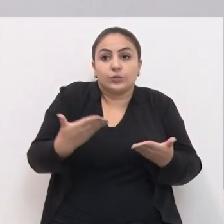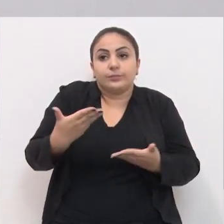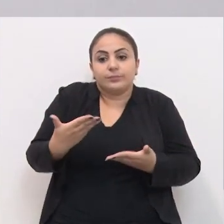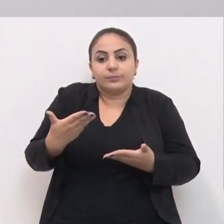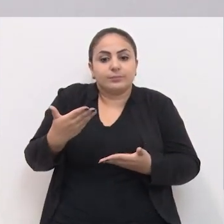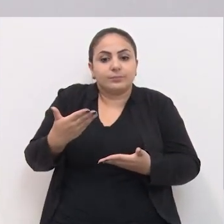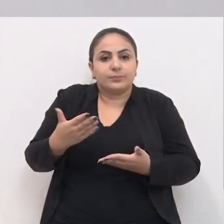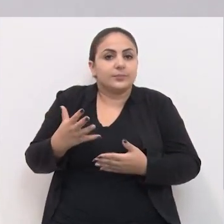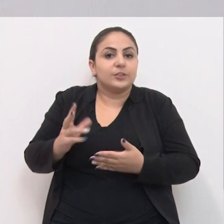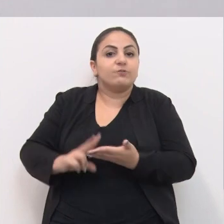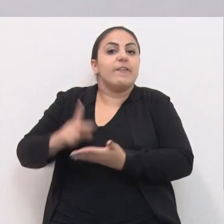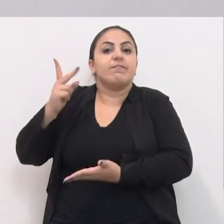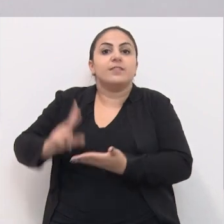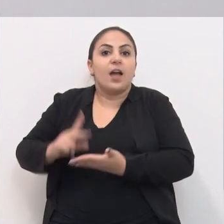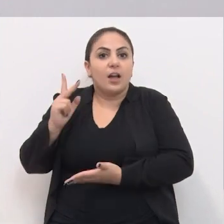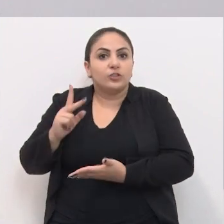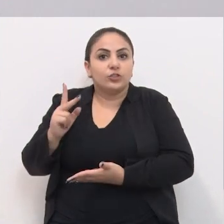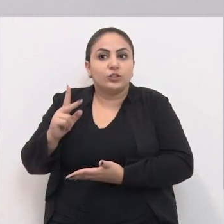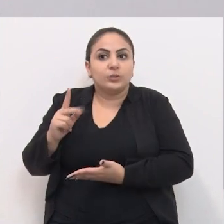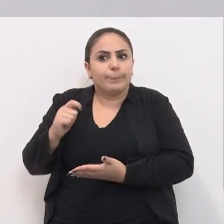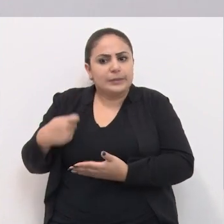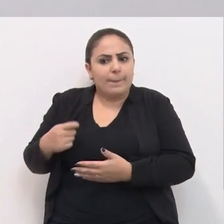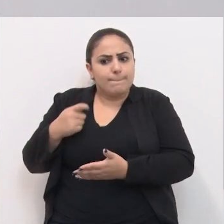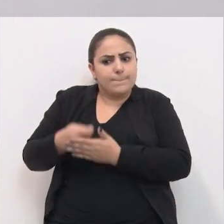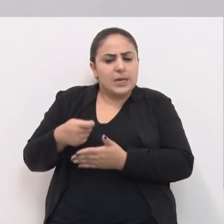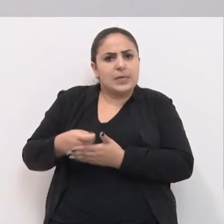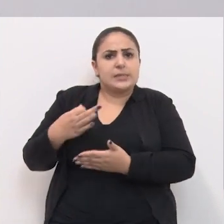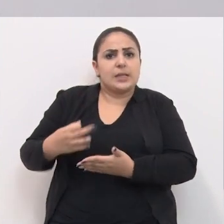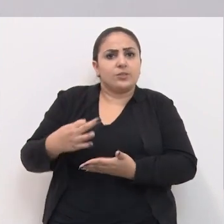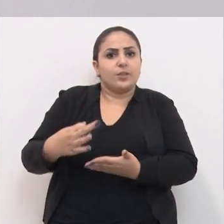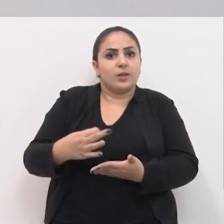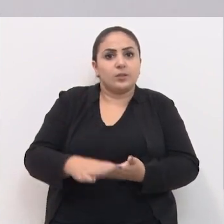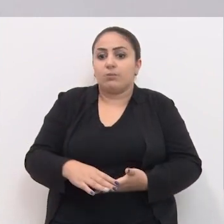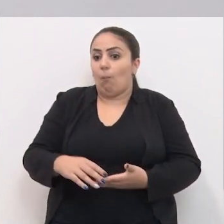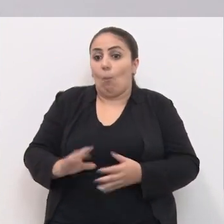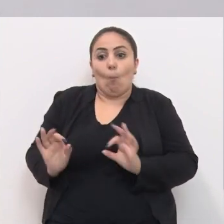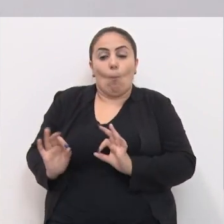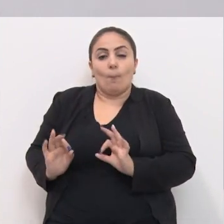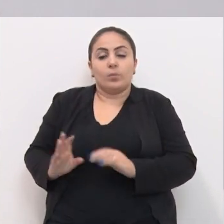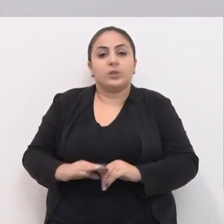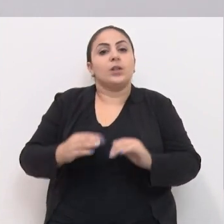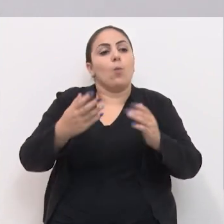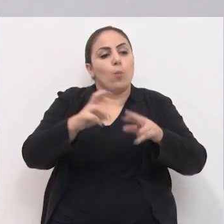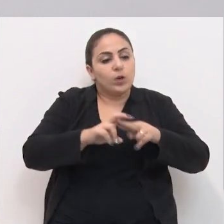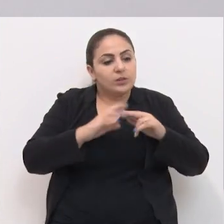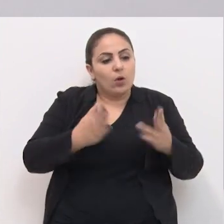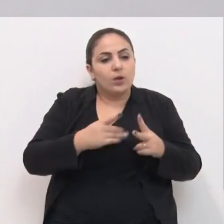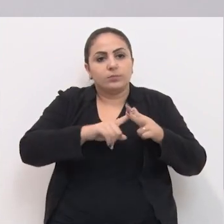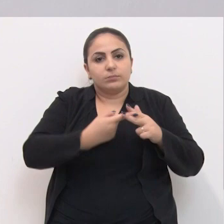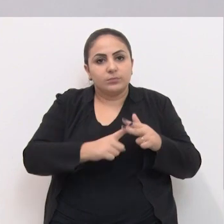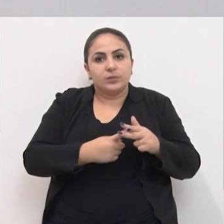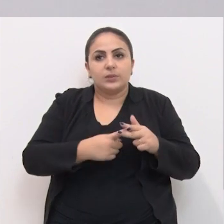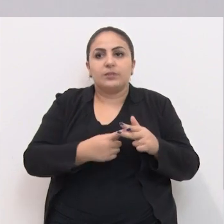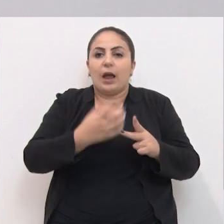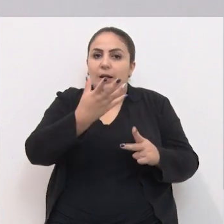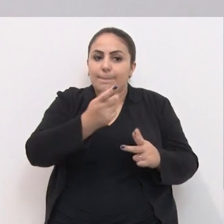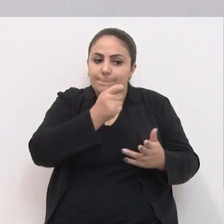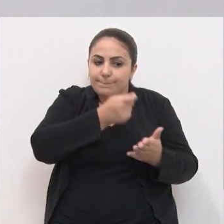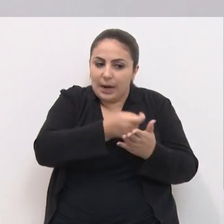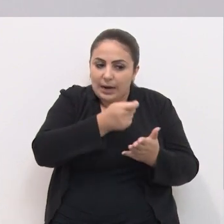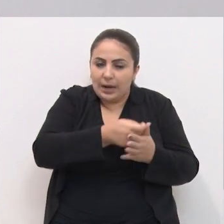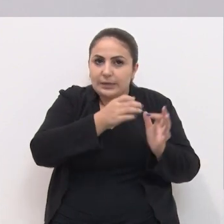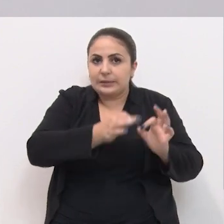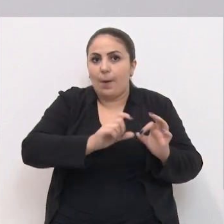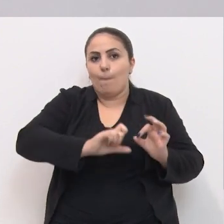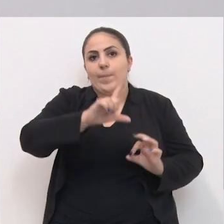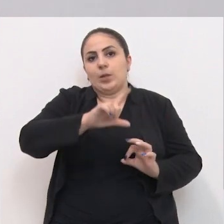muito grande do que se pagava para o que vai se pagar a partir desta nova avaliação, isso se deve justamente por isso. As pessoas estavam